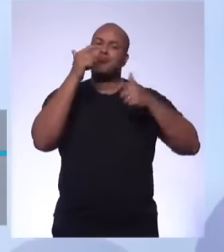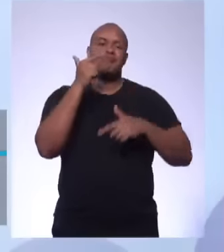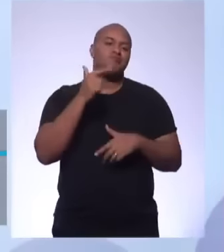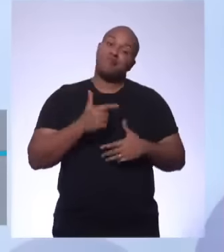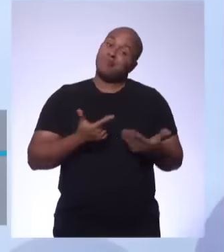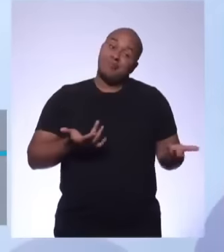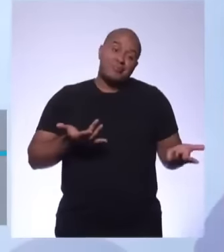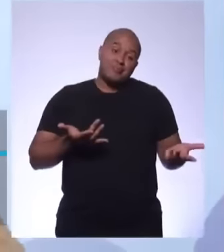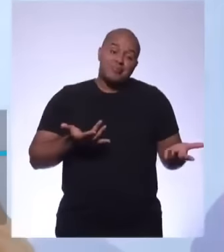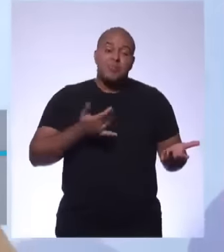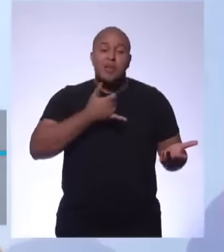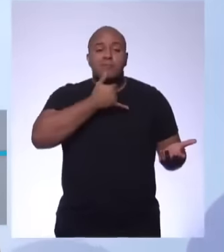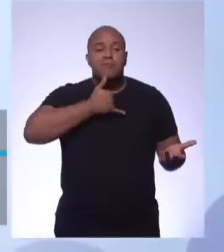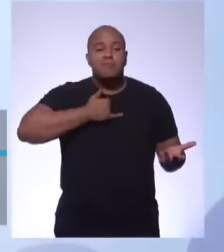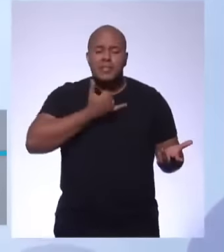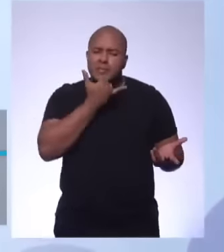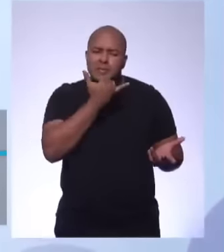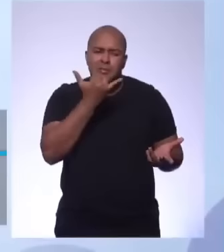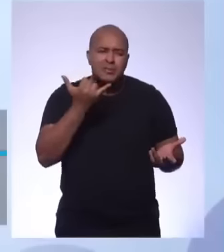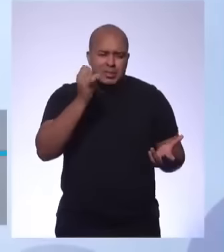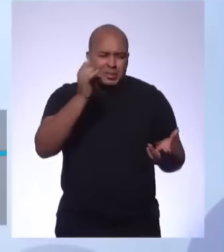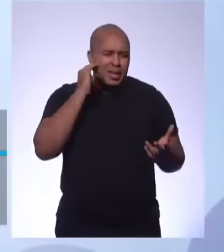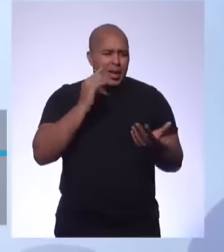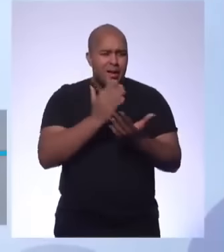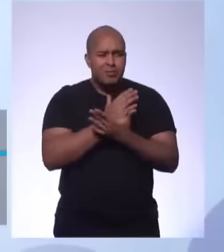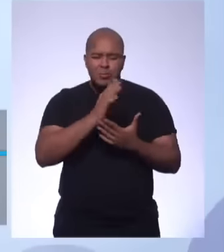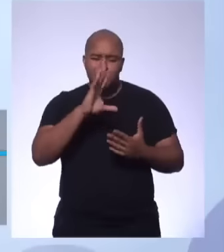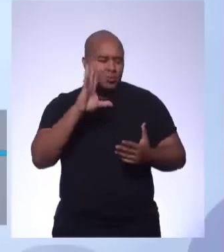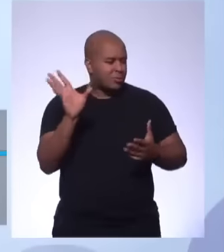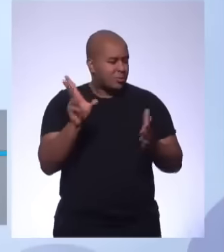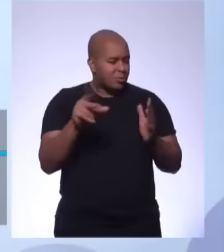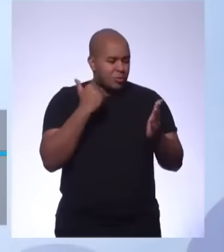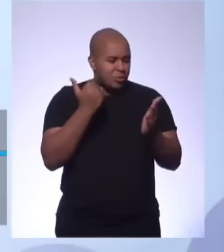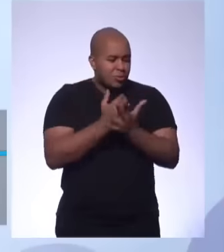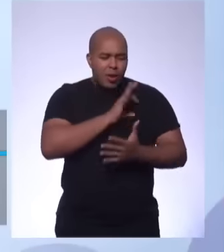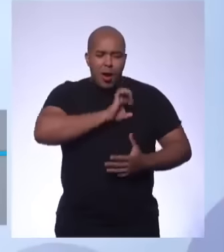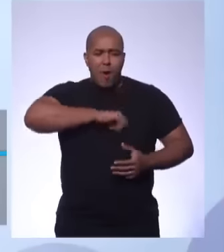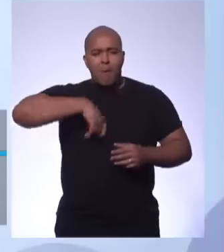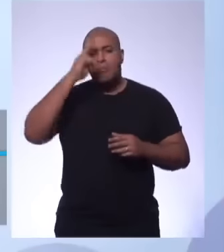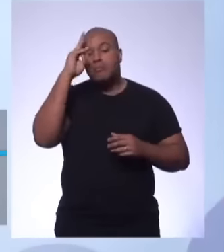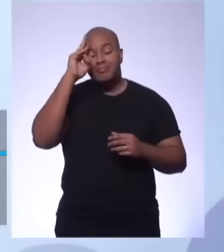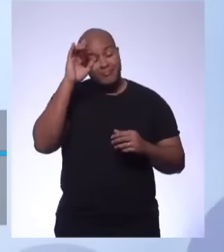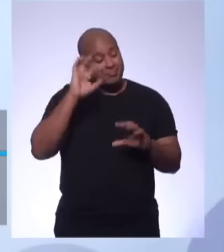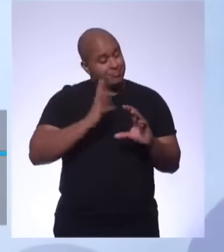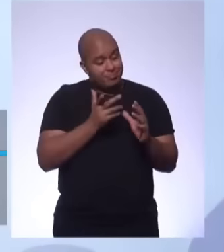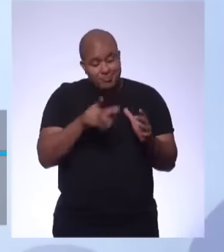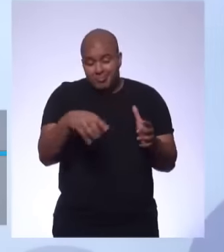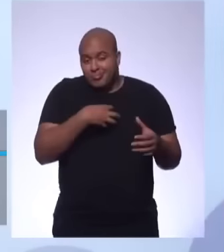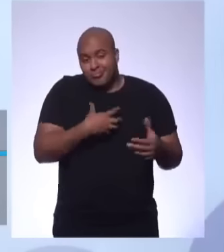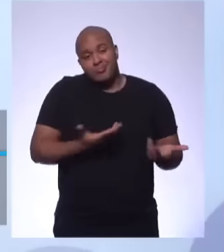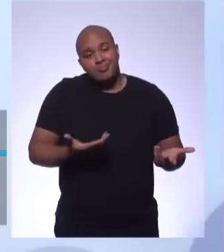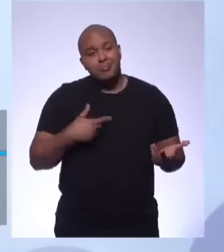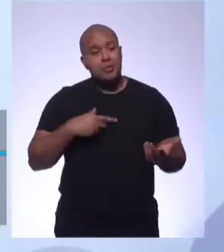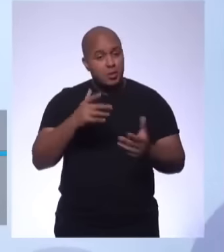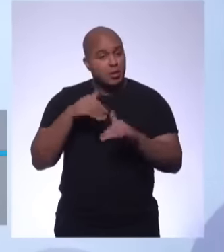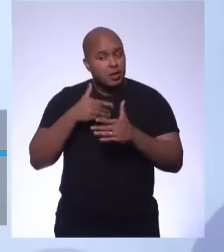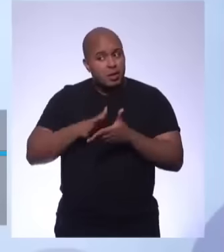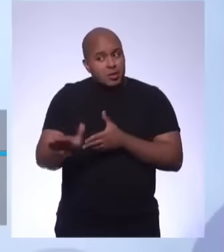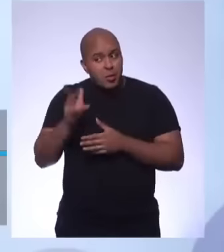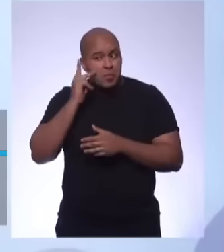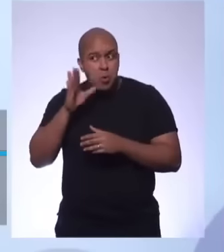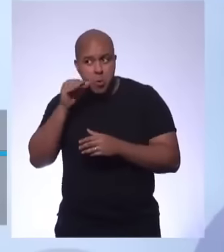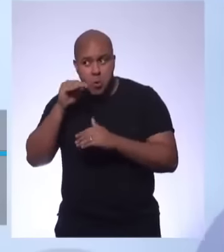tá? Infelizmente, desculpa, eu sei que acabei com todo o romantismo da história, mas não acontecia bem assim. Nasceu servo, vai ser servo.